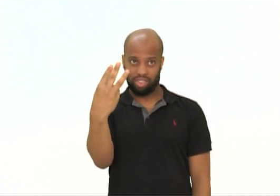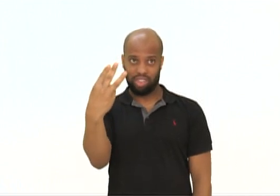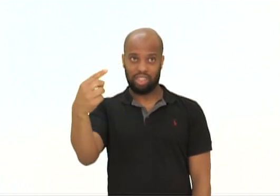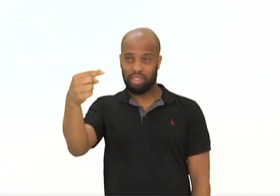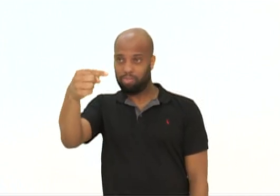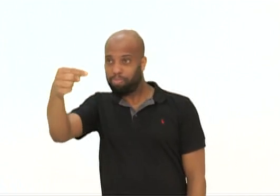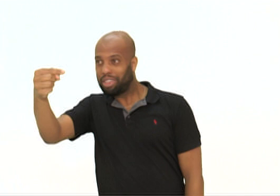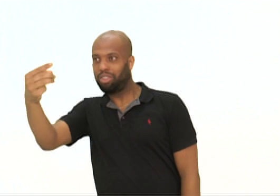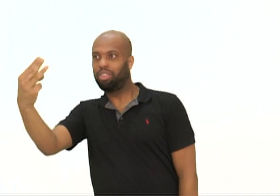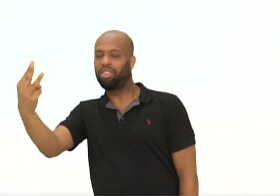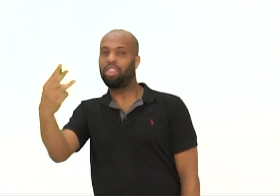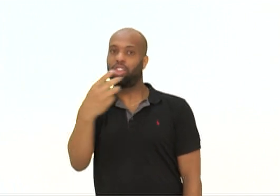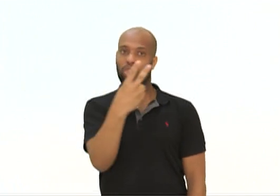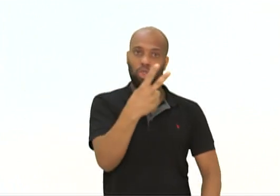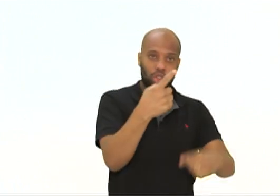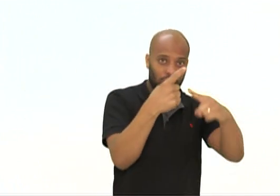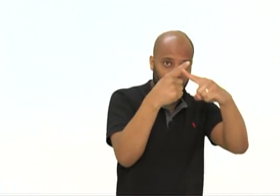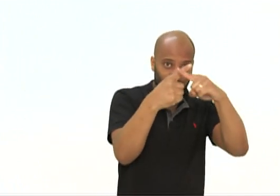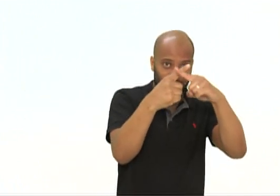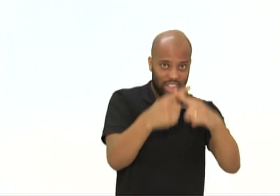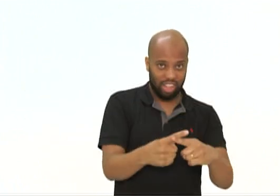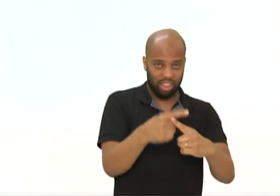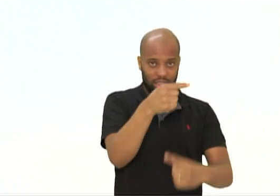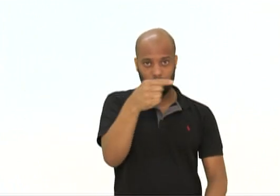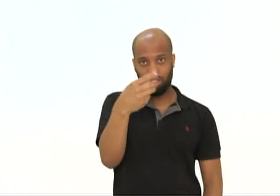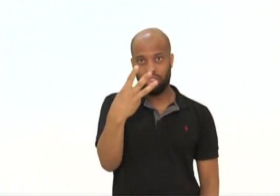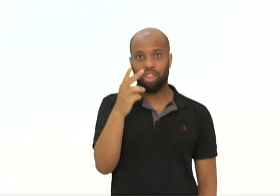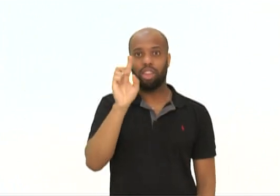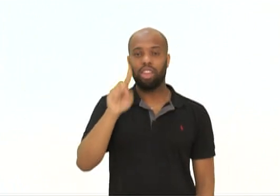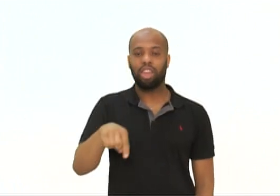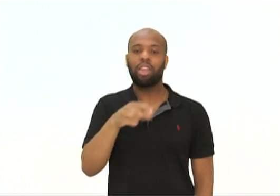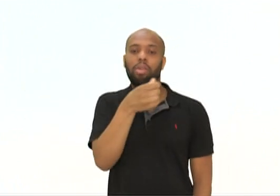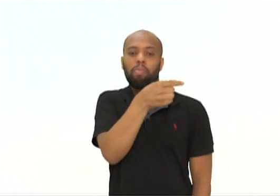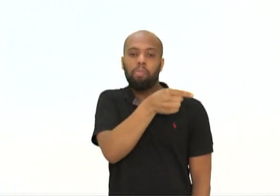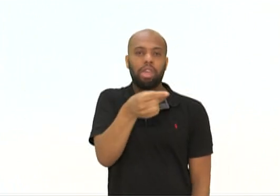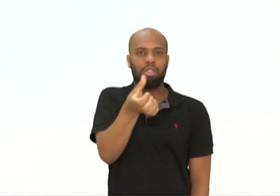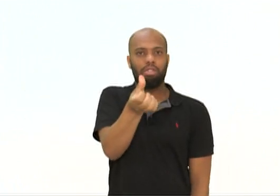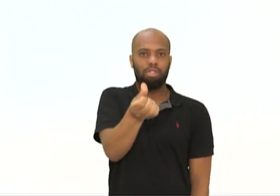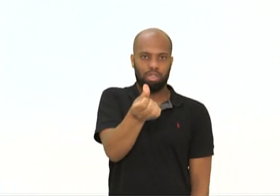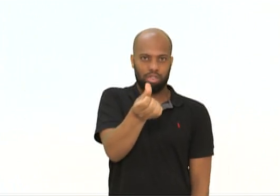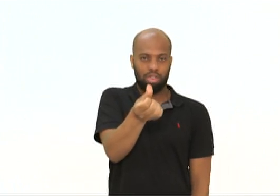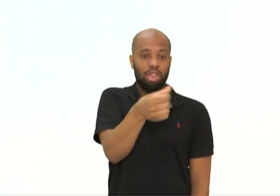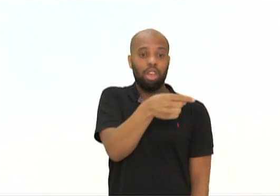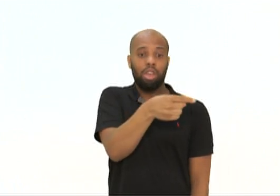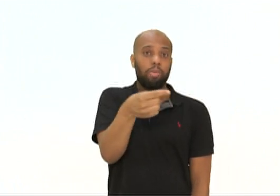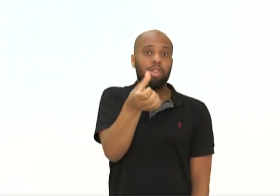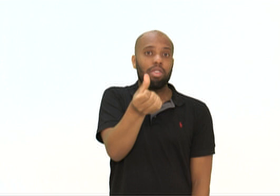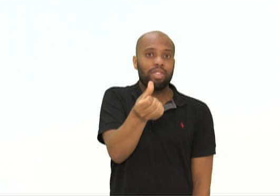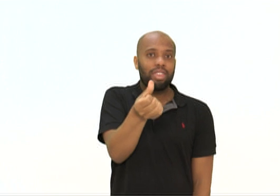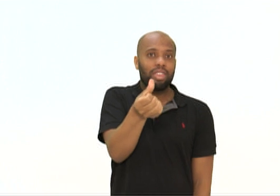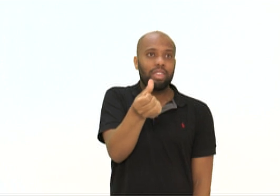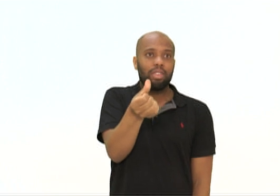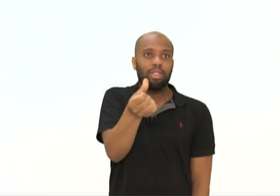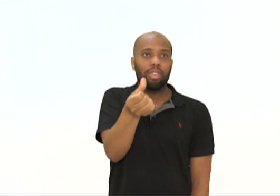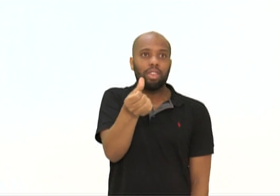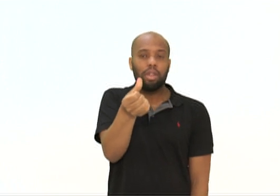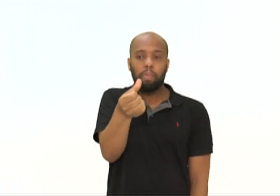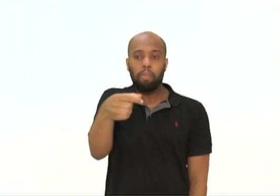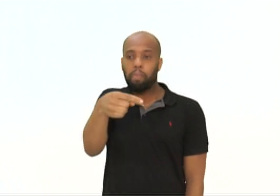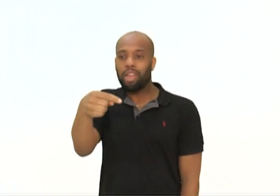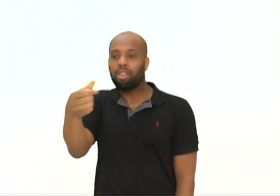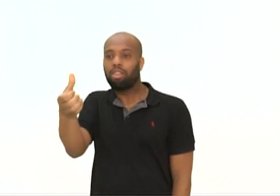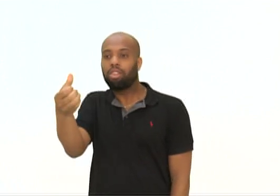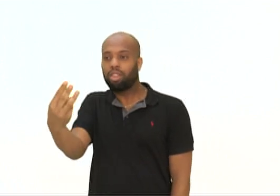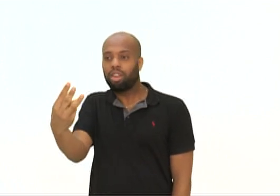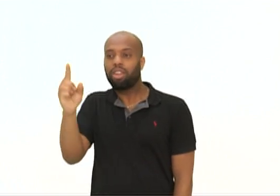faz comigo a conta. 2 vezes menos 3 dá menos 6. Menos 6 somando com menos